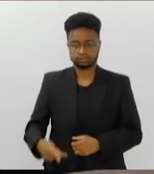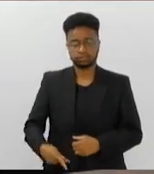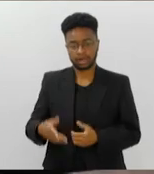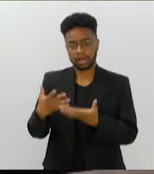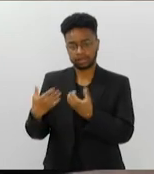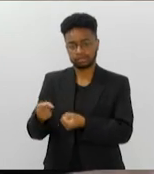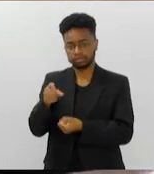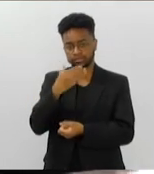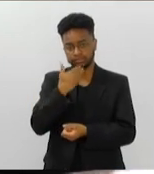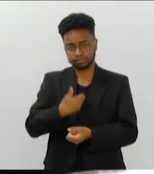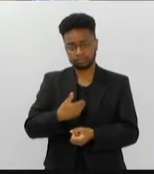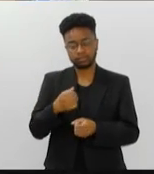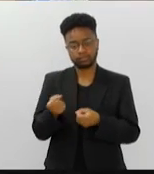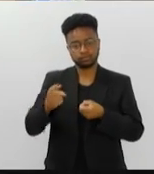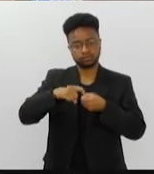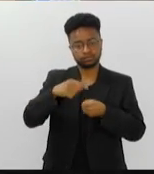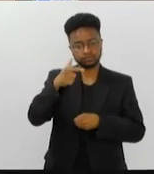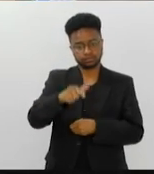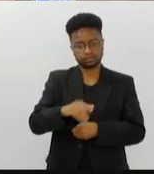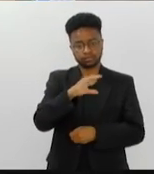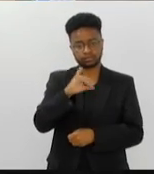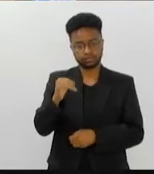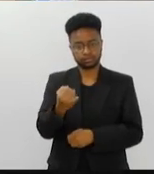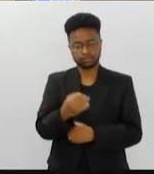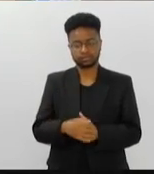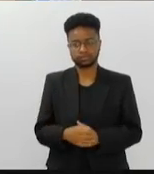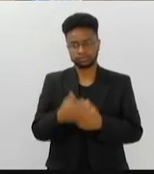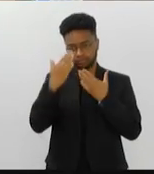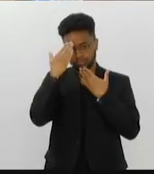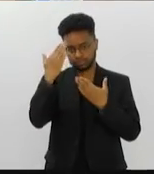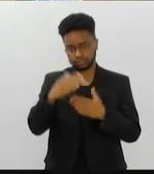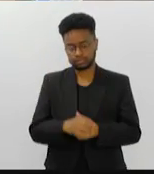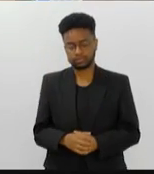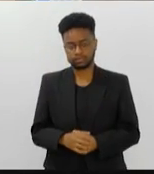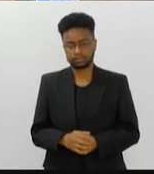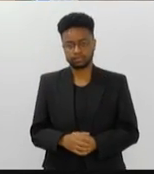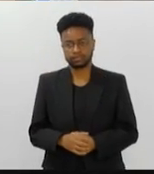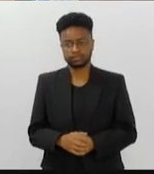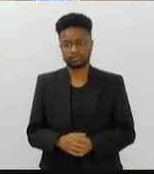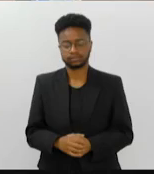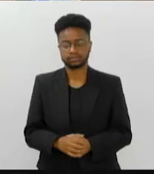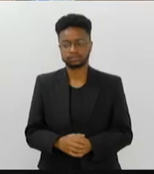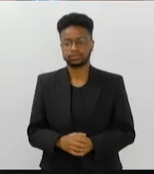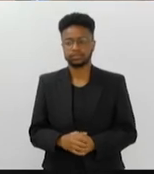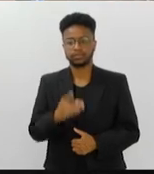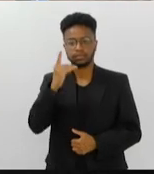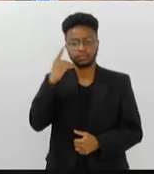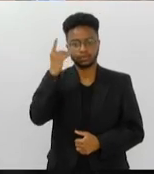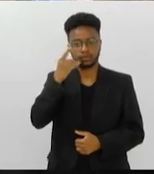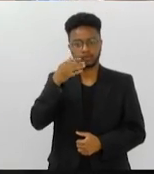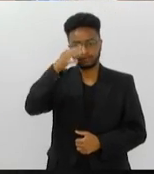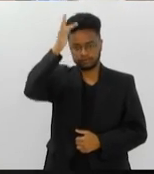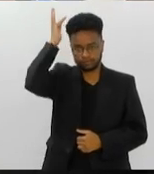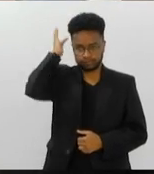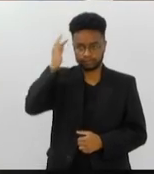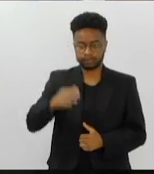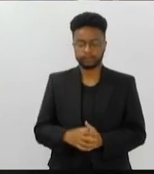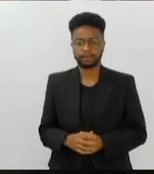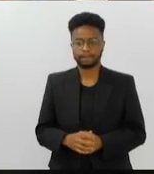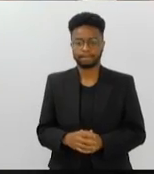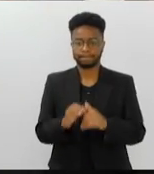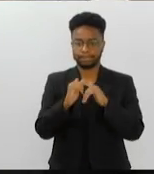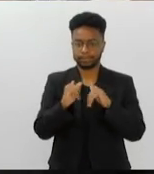Excelência, então, e remete novamente à CCJ. Muito obrigado, para apreciação. Muito obrigado, deputado Fred Pacheco.